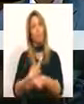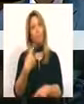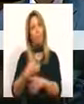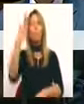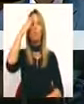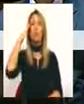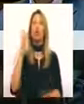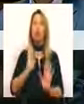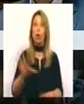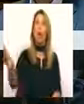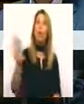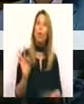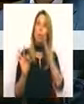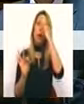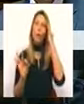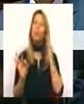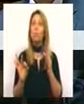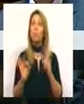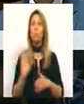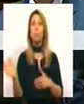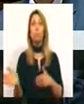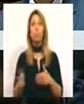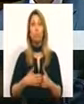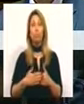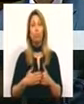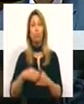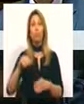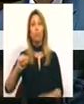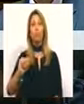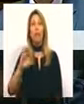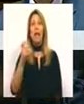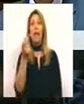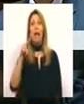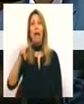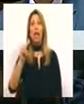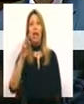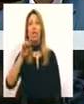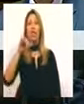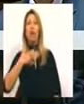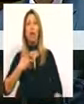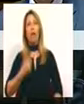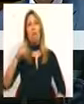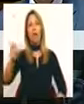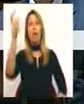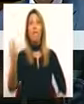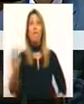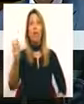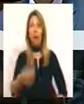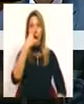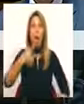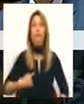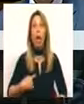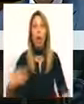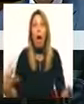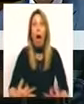estarem nomeados, fechou-os em Carnaxide, falhando esta estrutura intermédia de coordenação que os dois relatórios